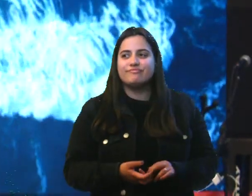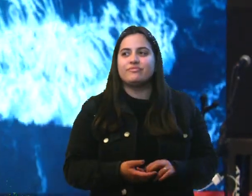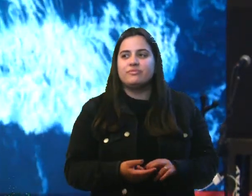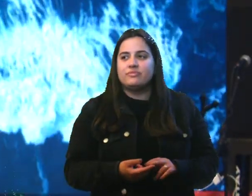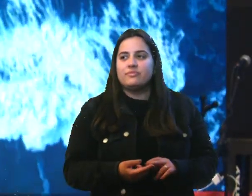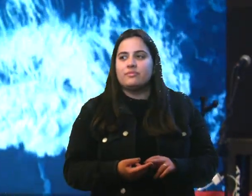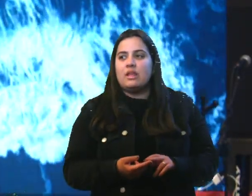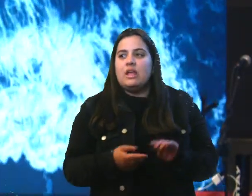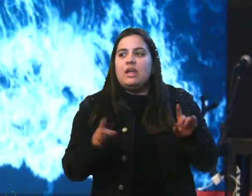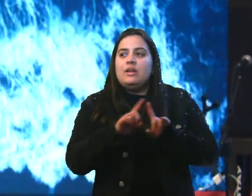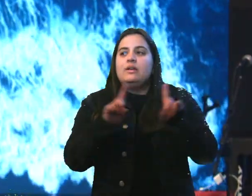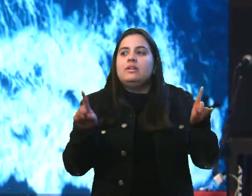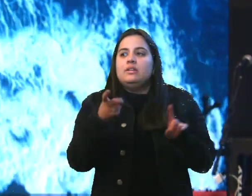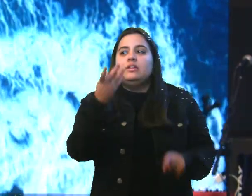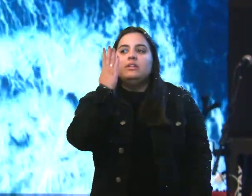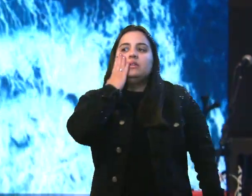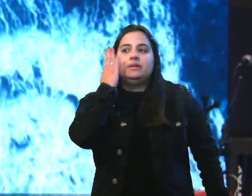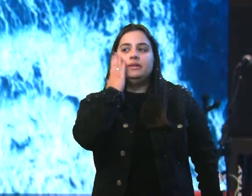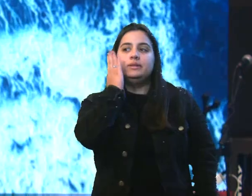Mas sabe,